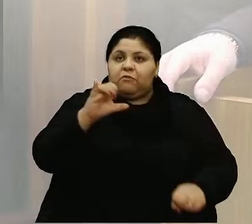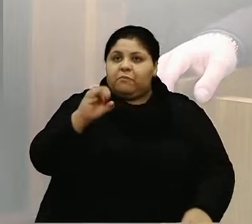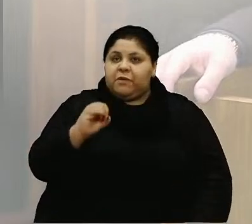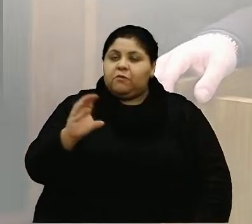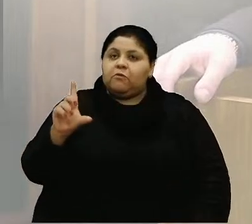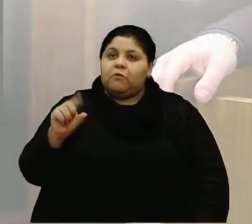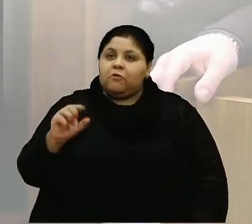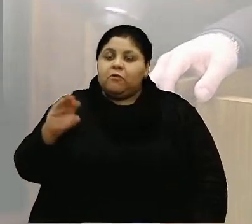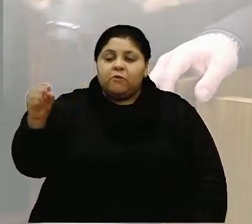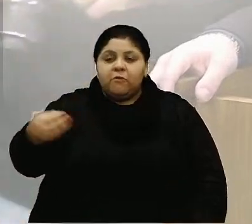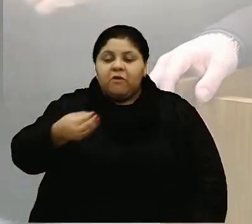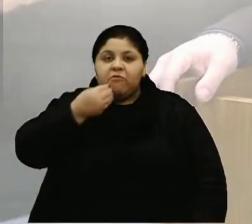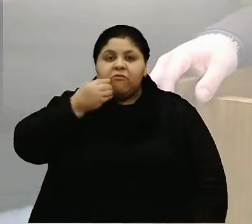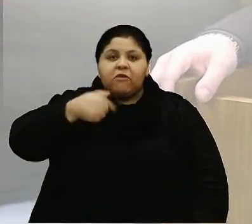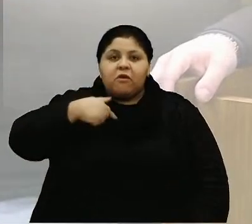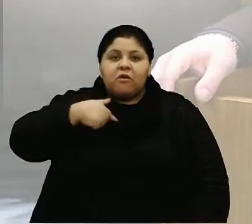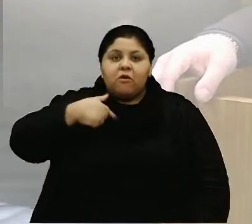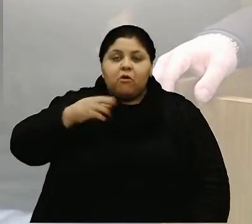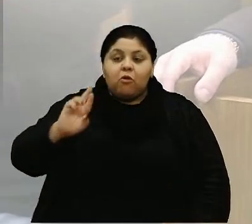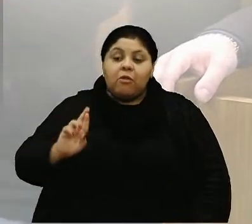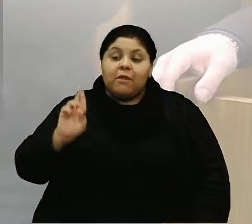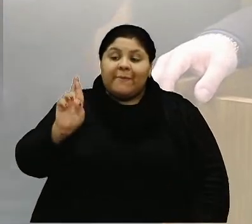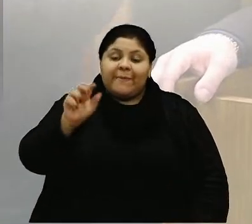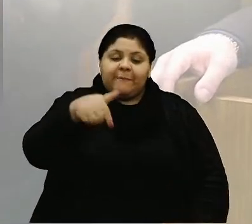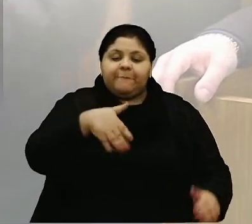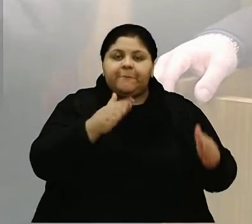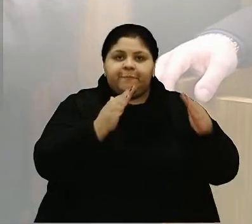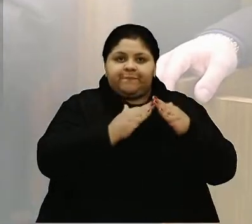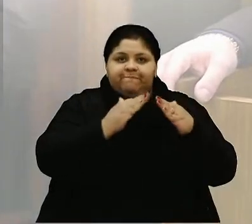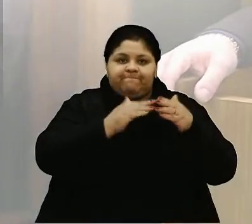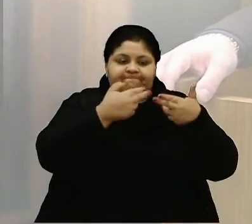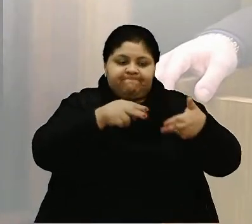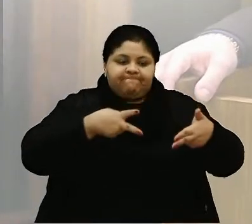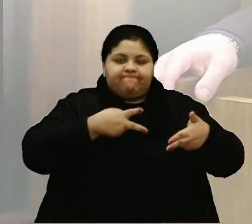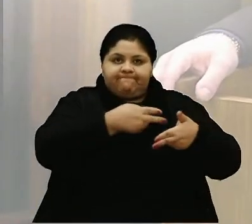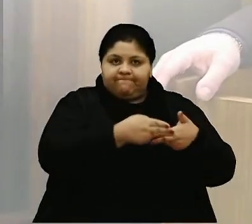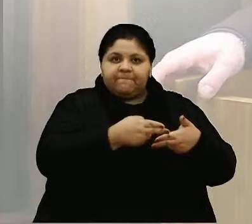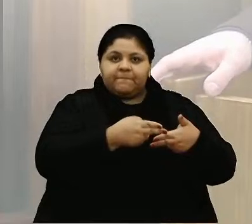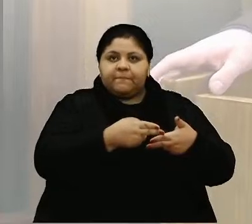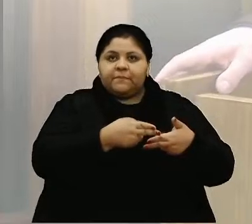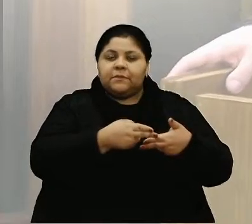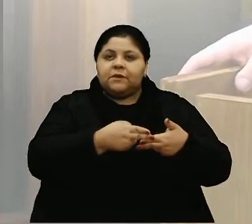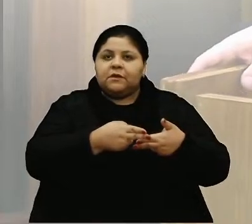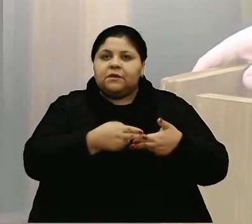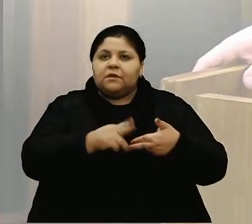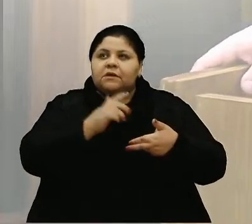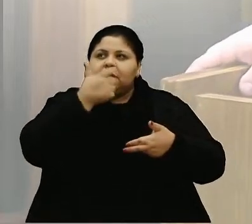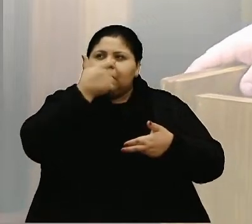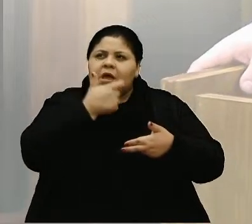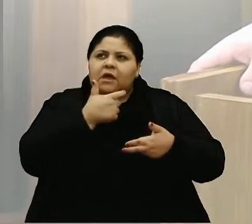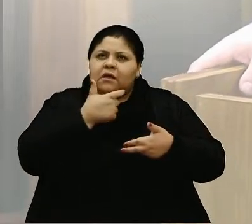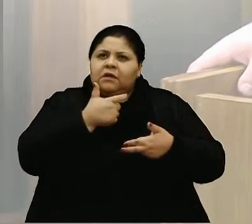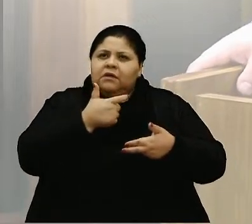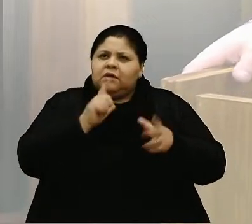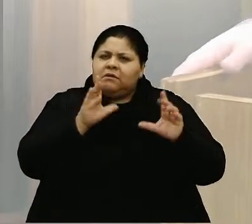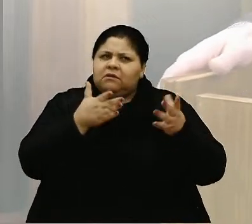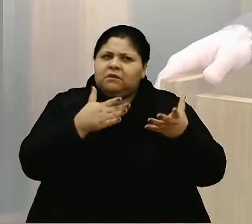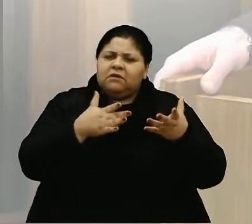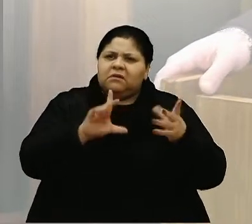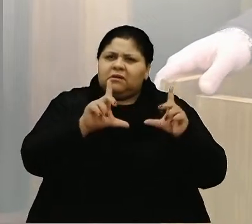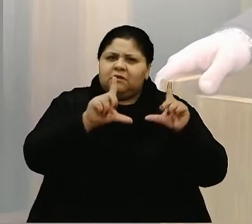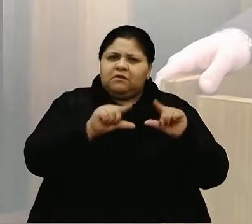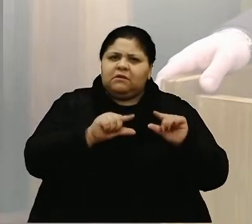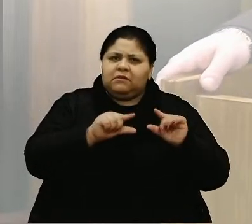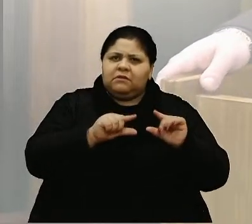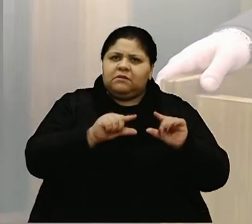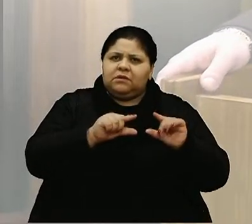eu pude representar esta casa nessa inauguração e, salvo engano, tem menos de 30